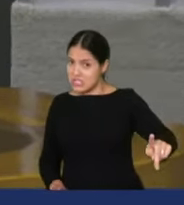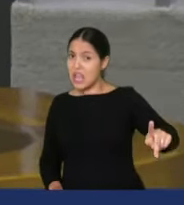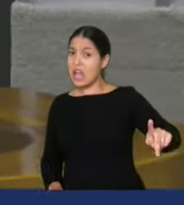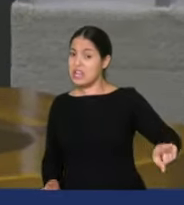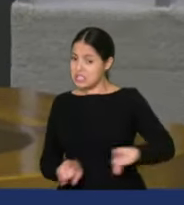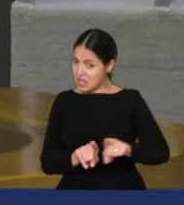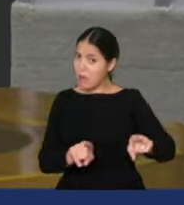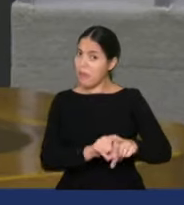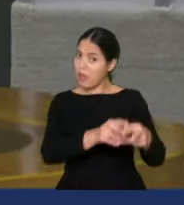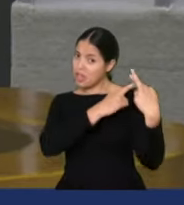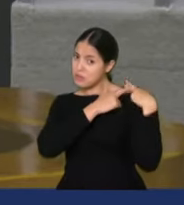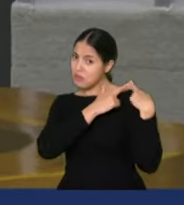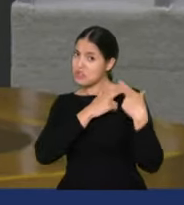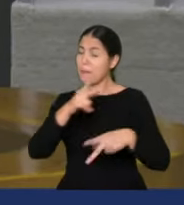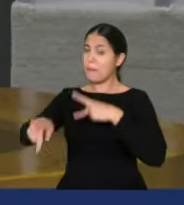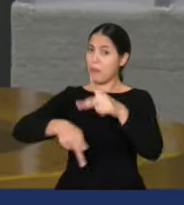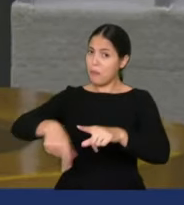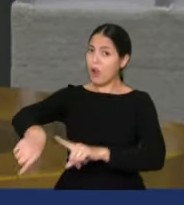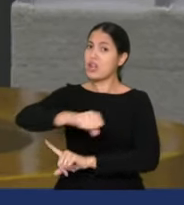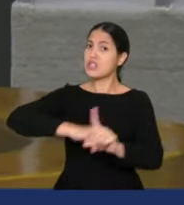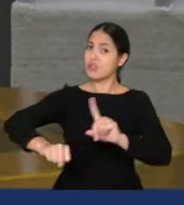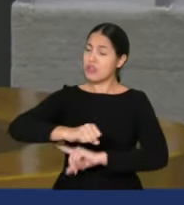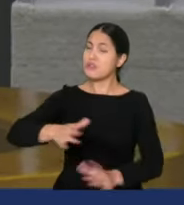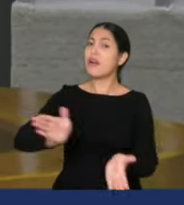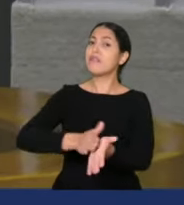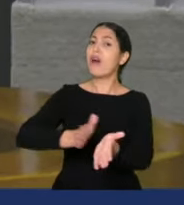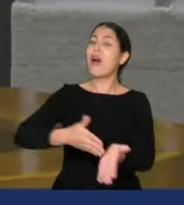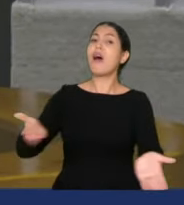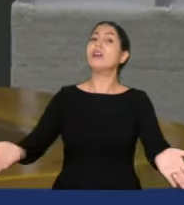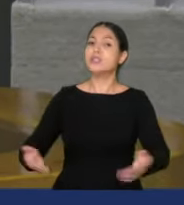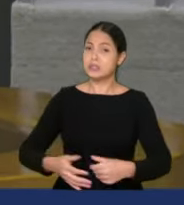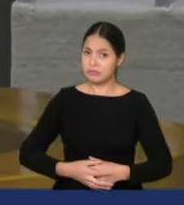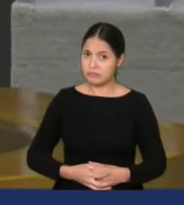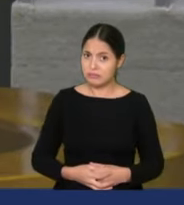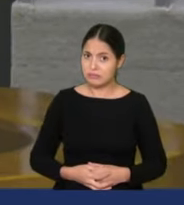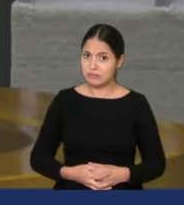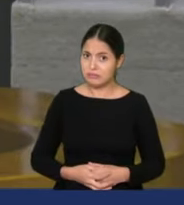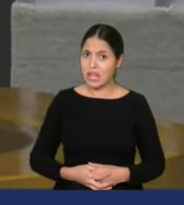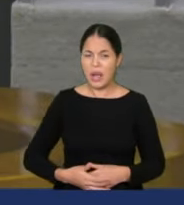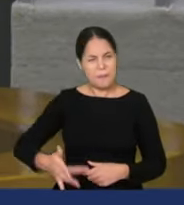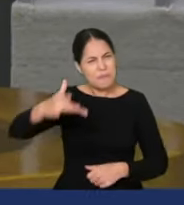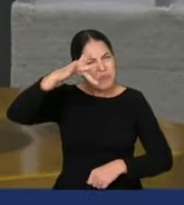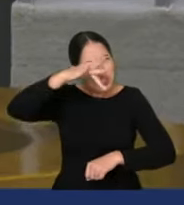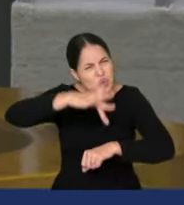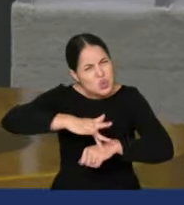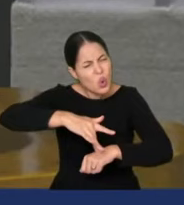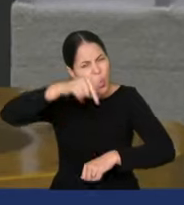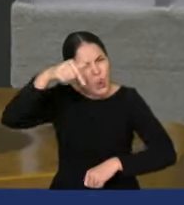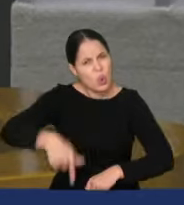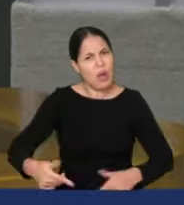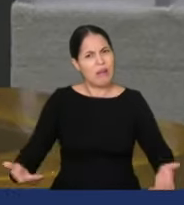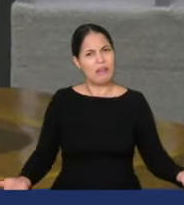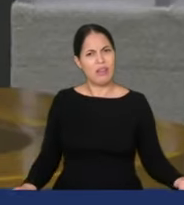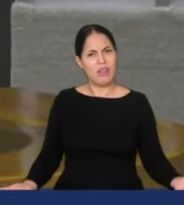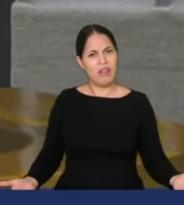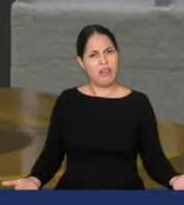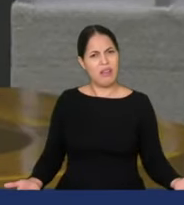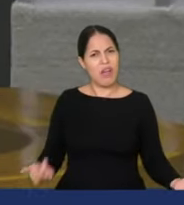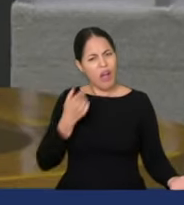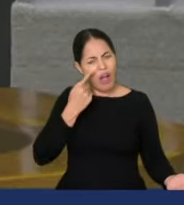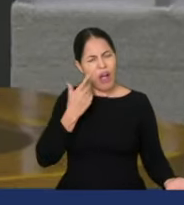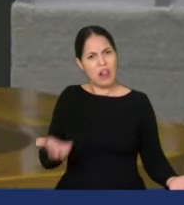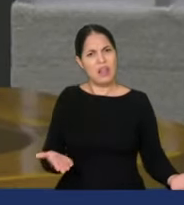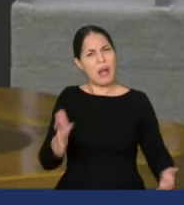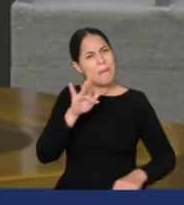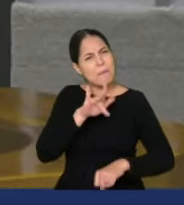com a sociedade brasileira. É um absurdo o que está acontecendo aqui, mas isso vale também para